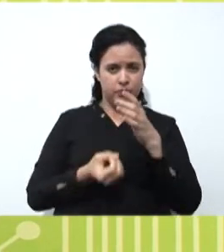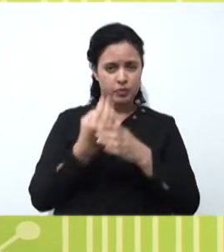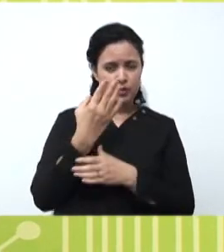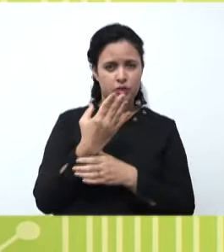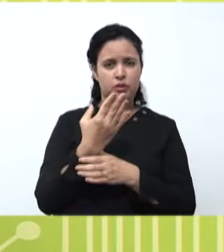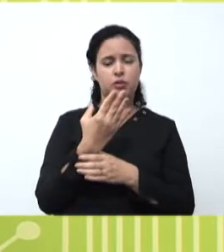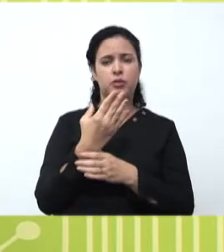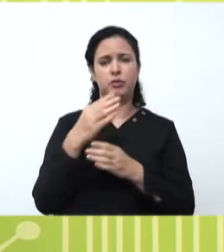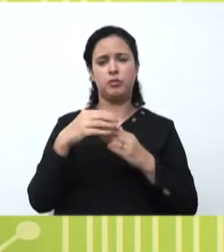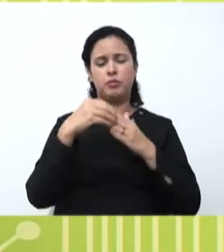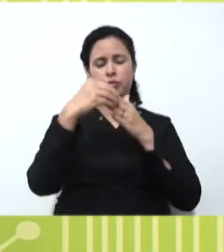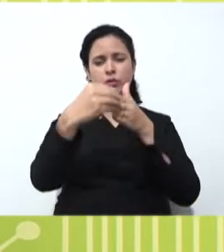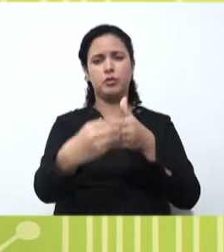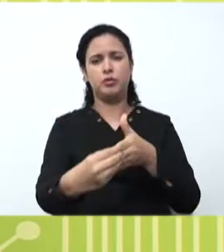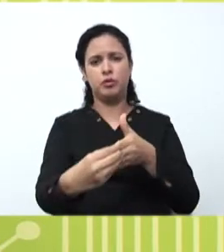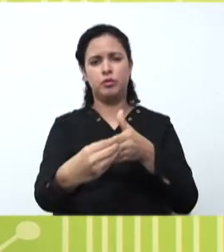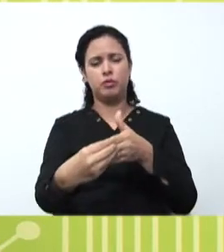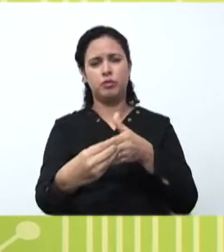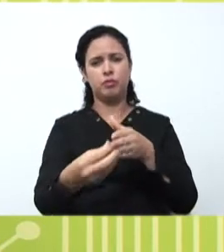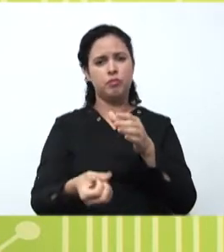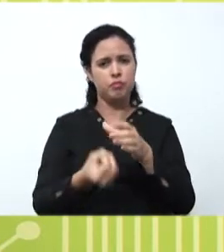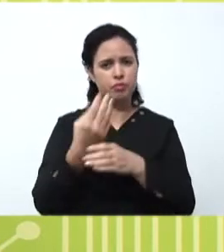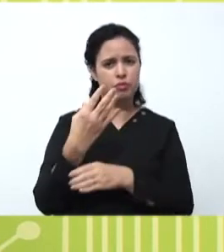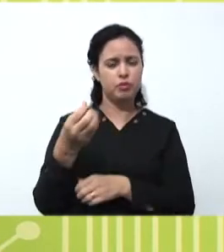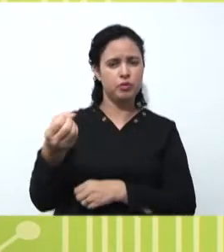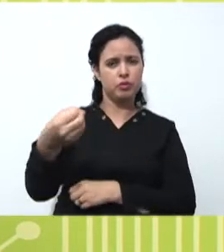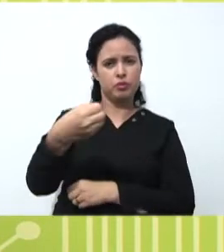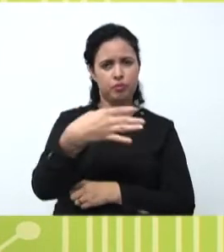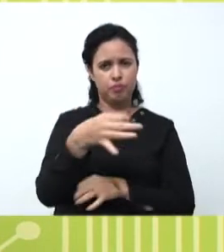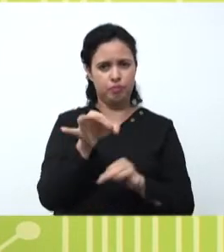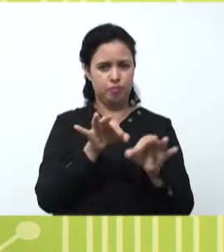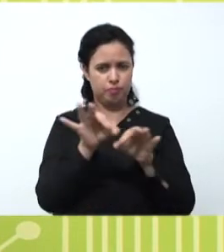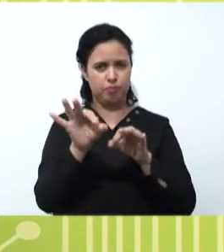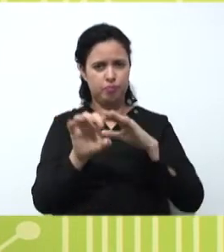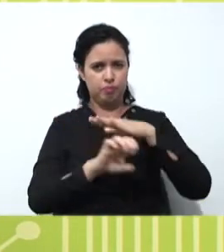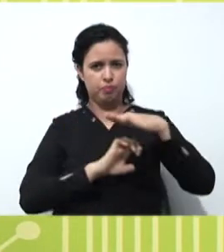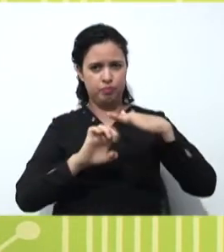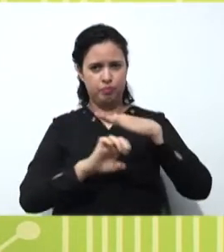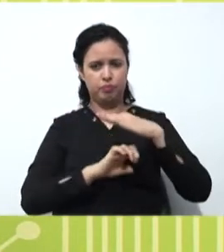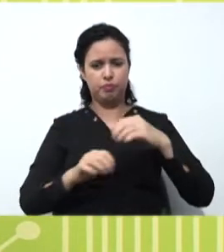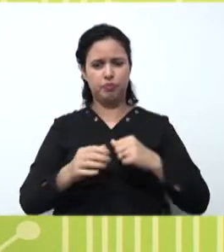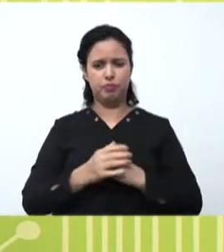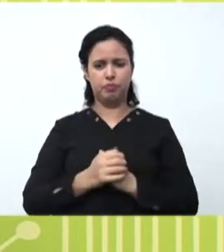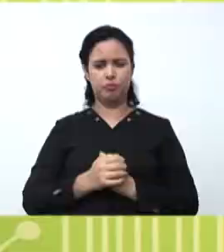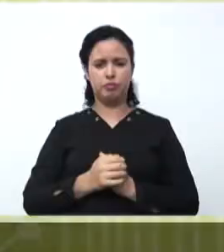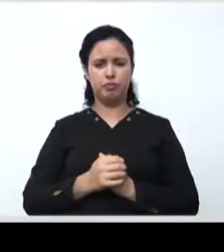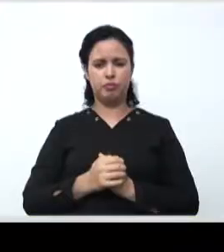nova forma de organização empresarial.